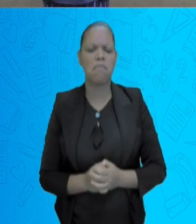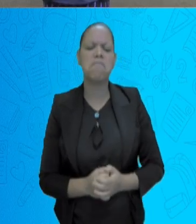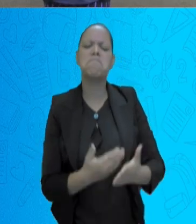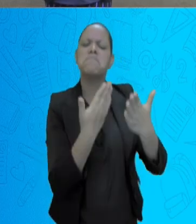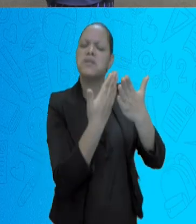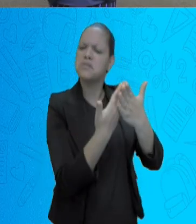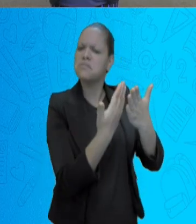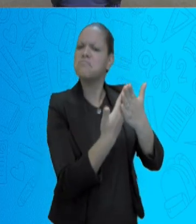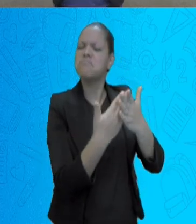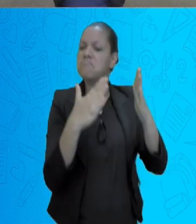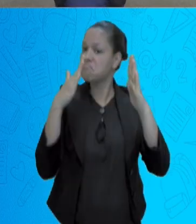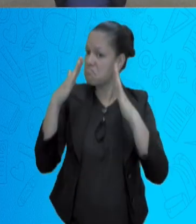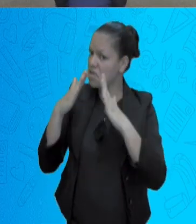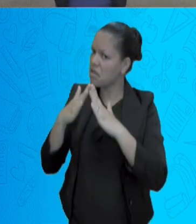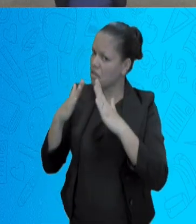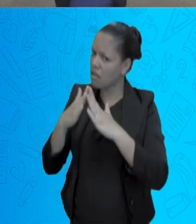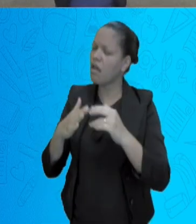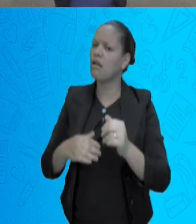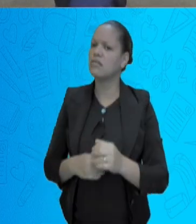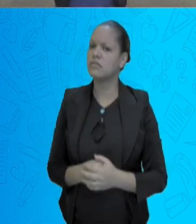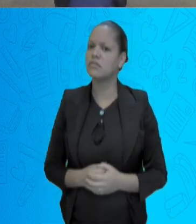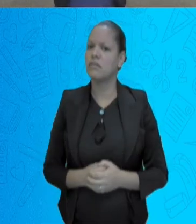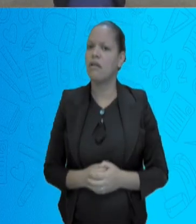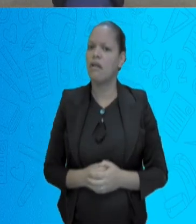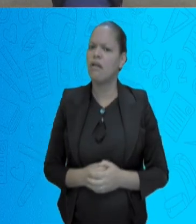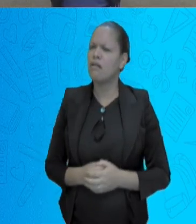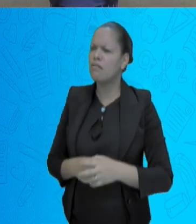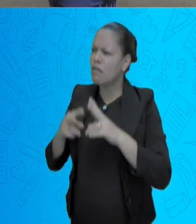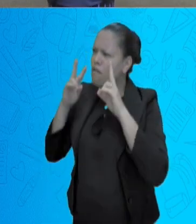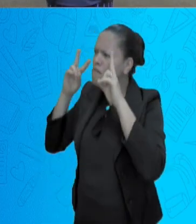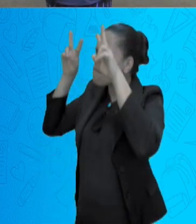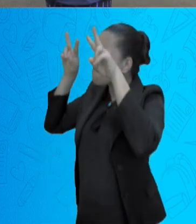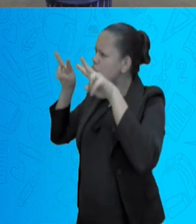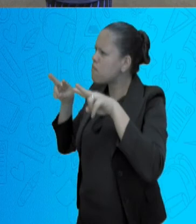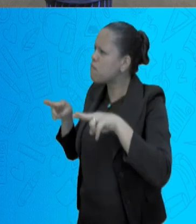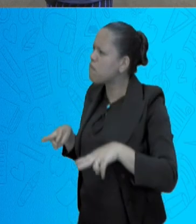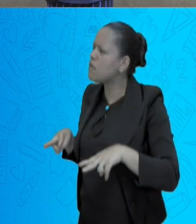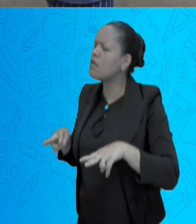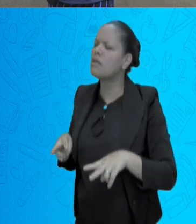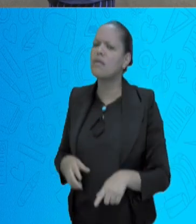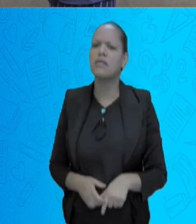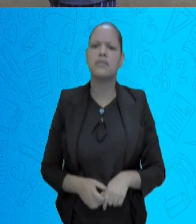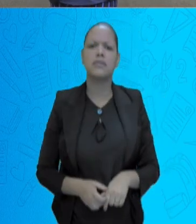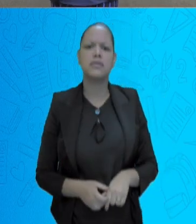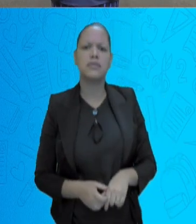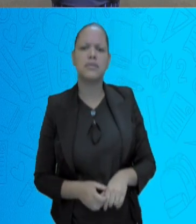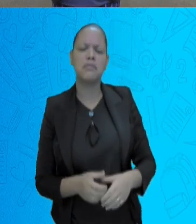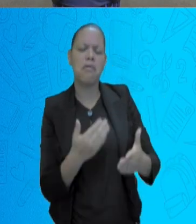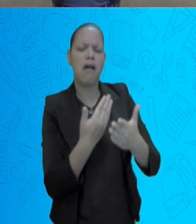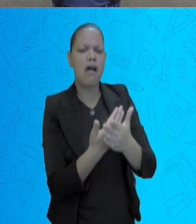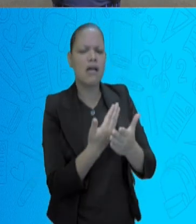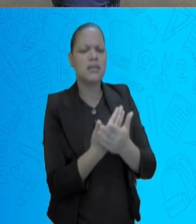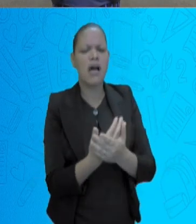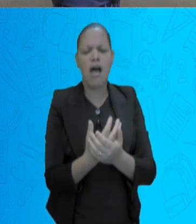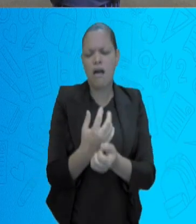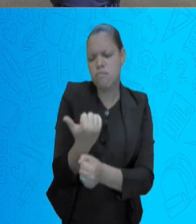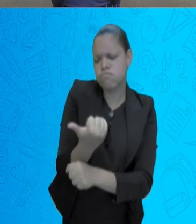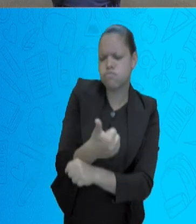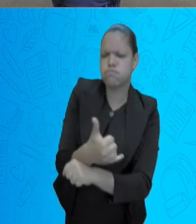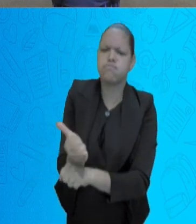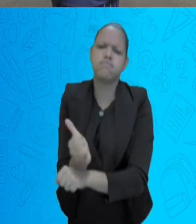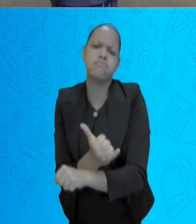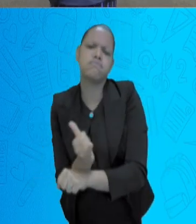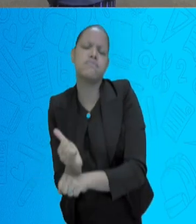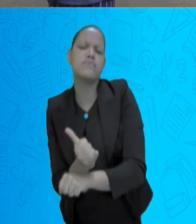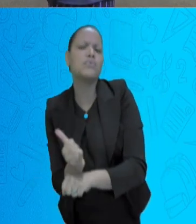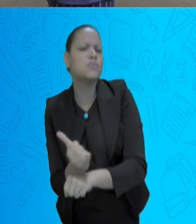tem assistido todas as aulas transmitidas aqui? Você tem acessado o canal no YouTube,